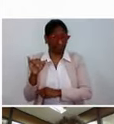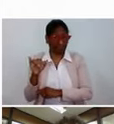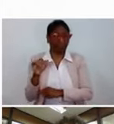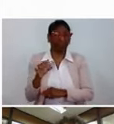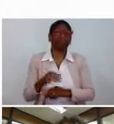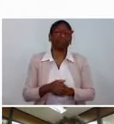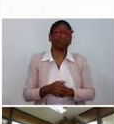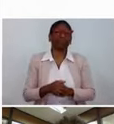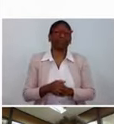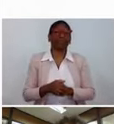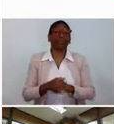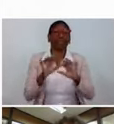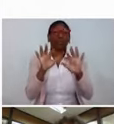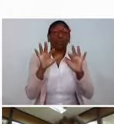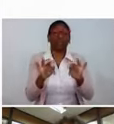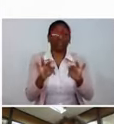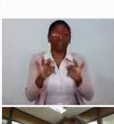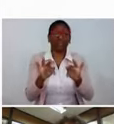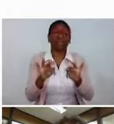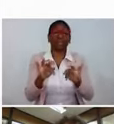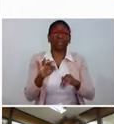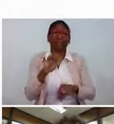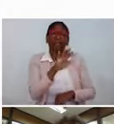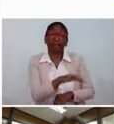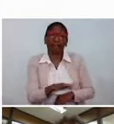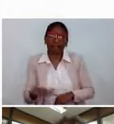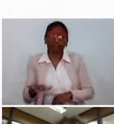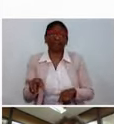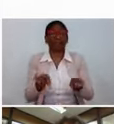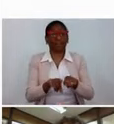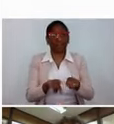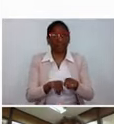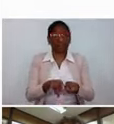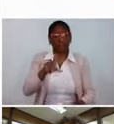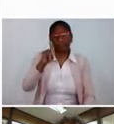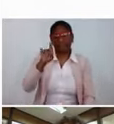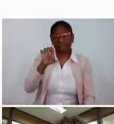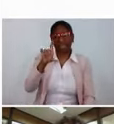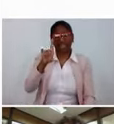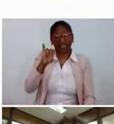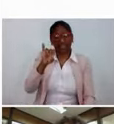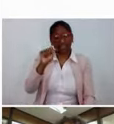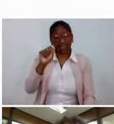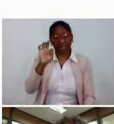fim, trazendo o dado da pediatria, que também passou por um aumento recente, né? Aqui